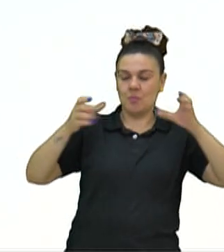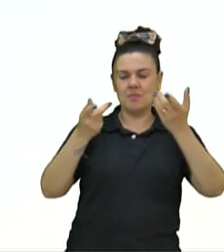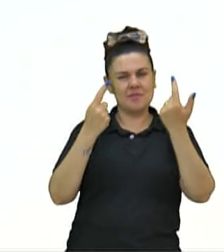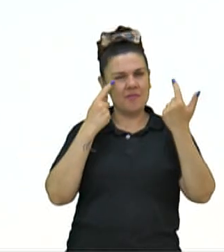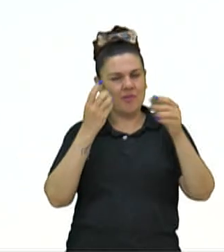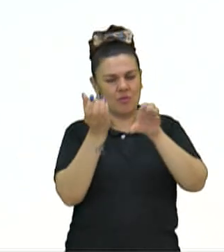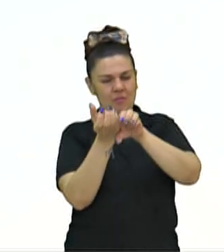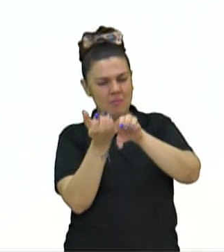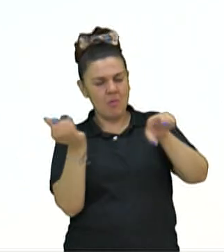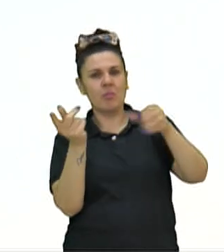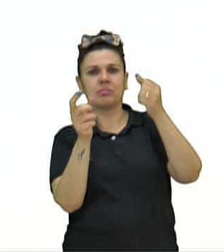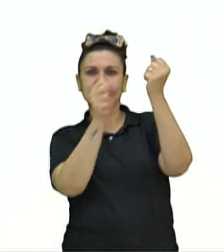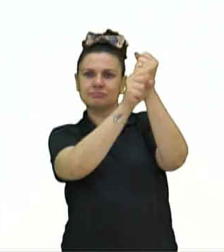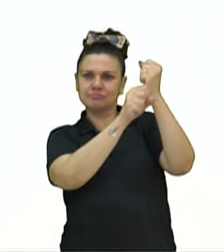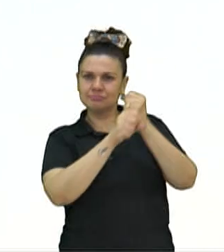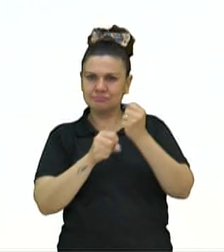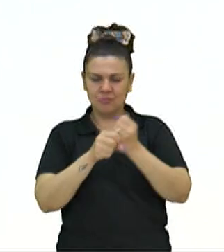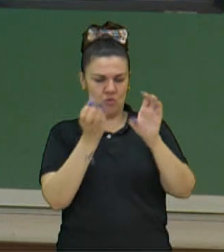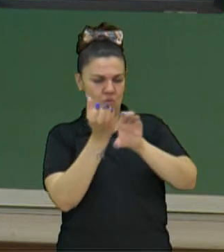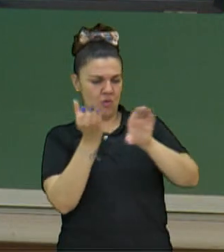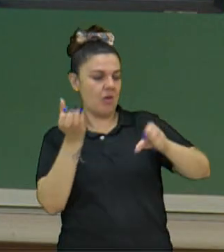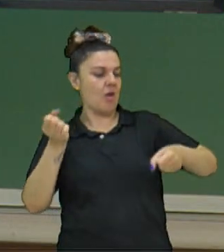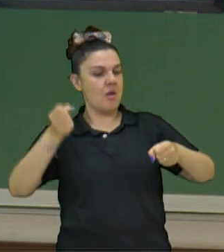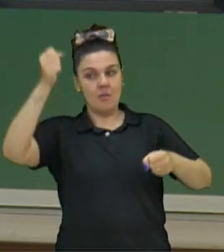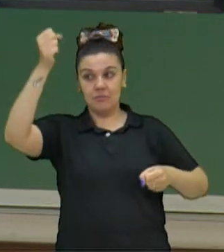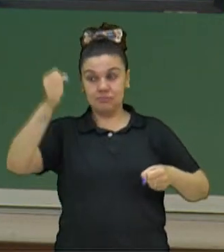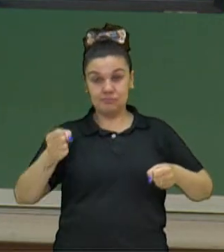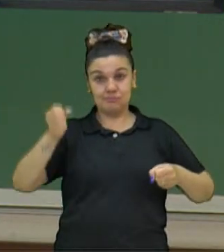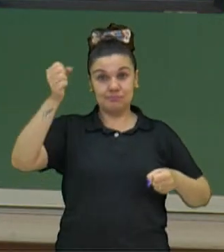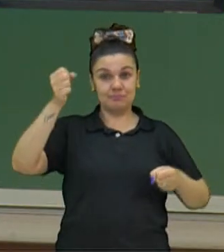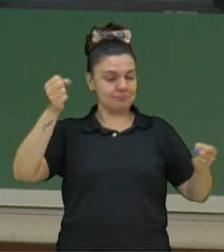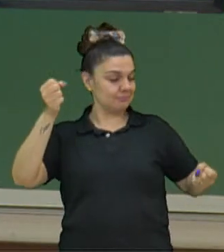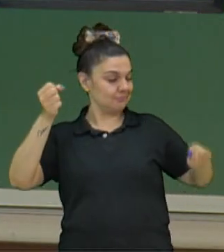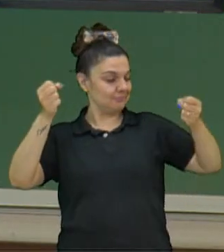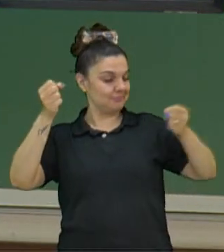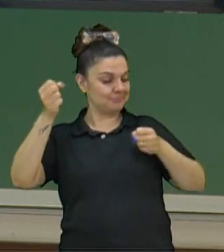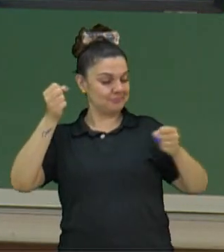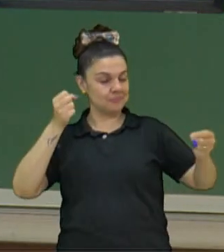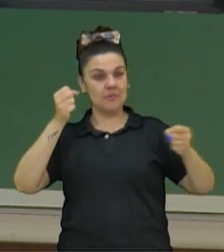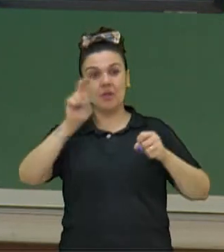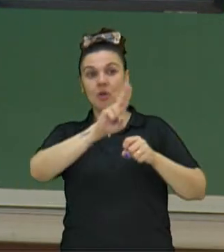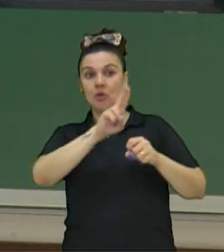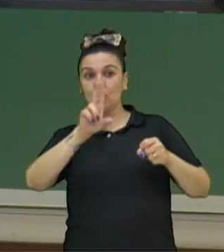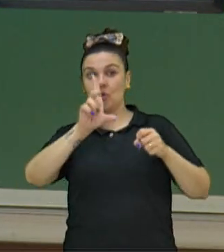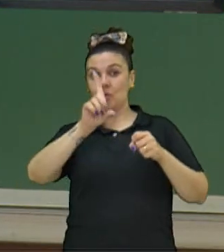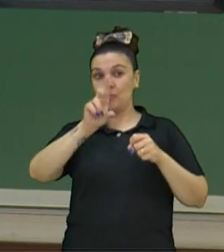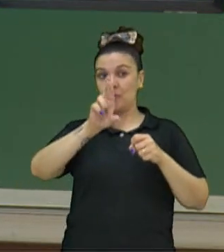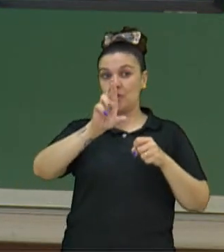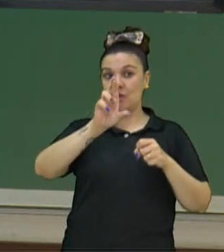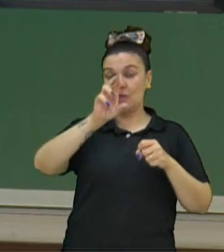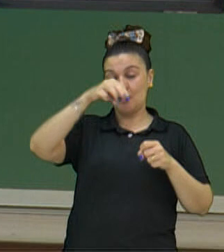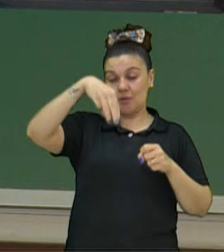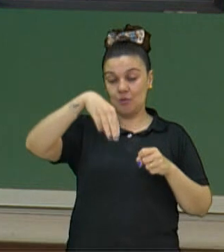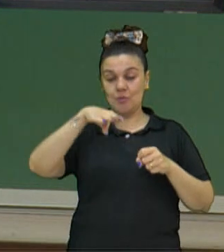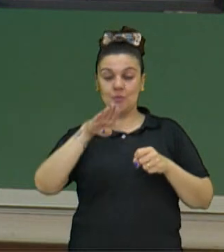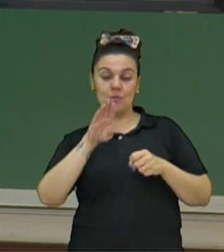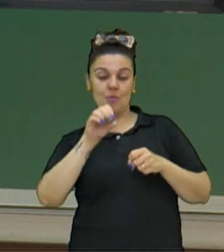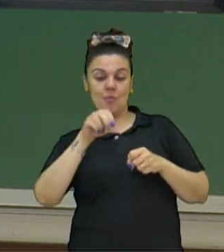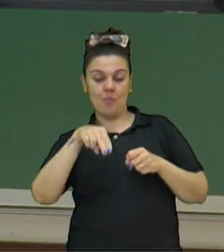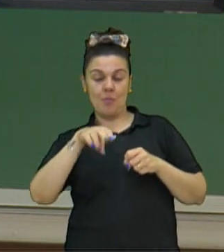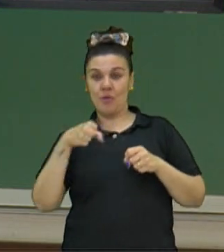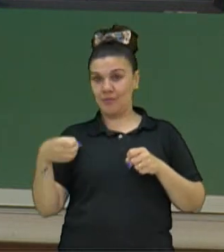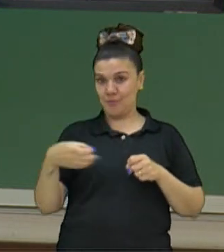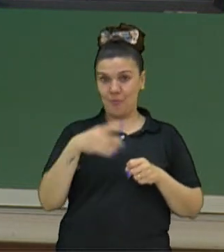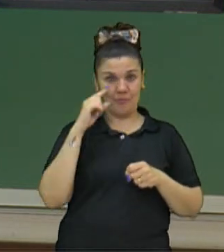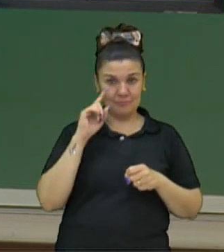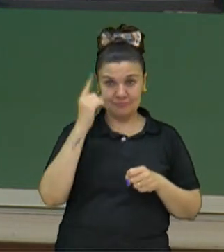ó, tubo de construção para fazer som. Então é um instrumento novo, né, e daí eles chamam então de trombone, né, inventaram aí um nome para